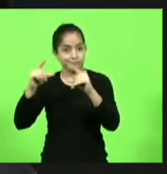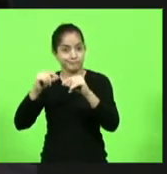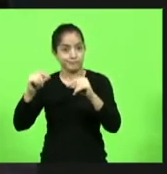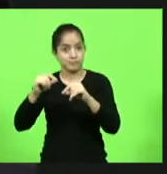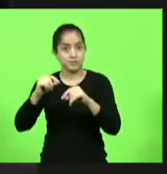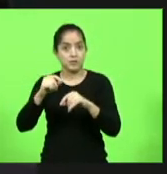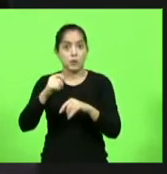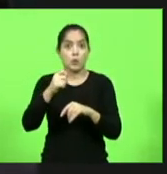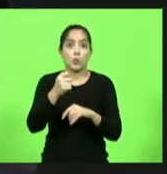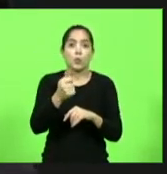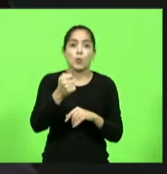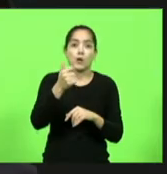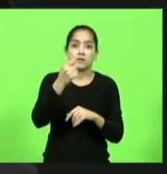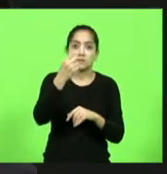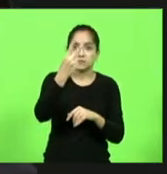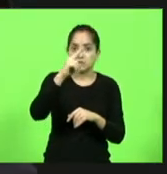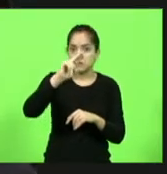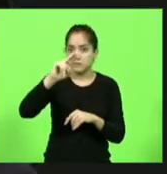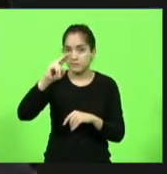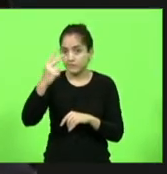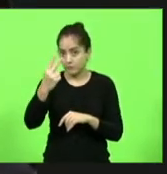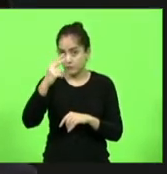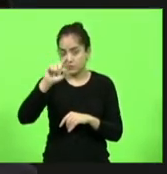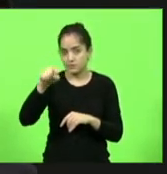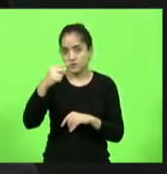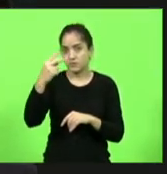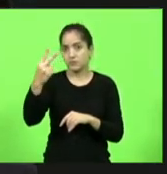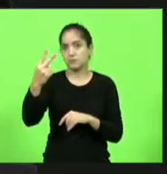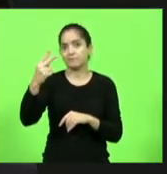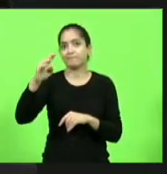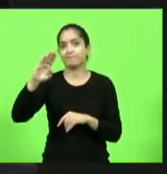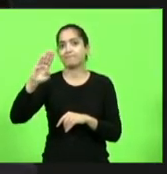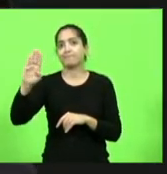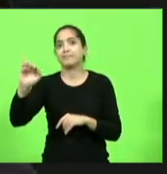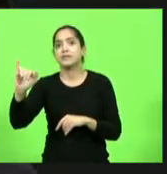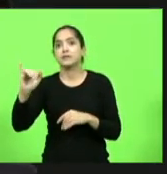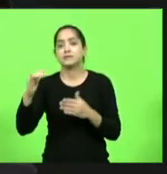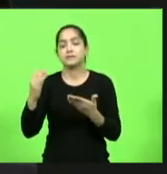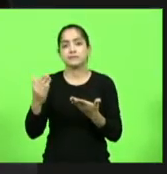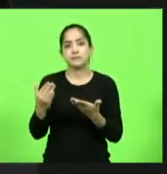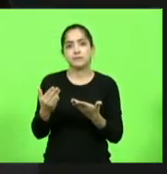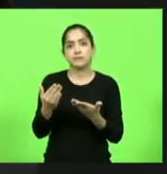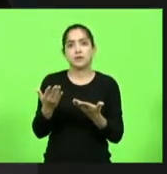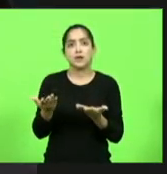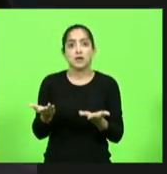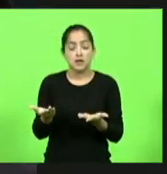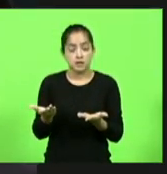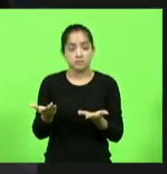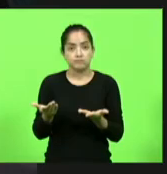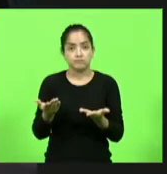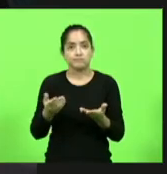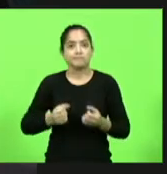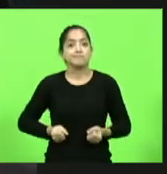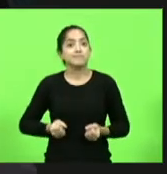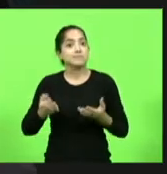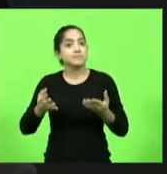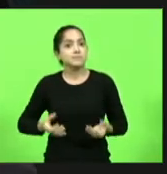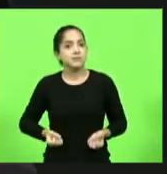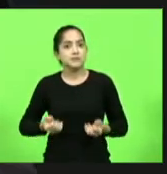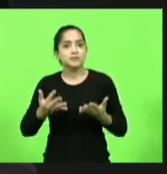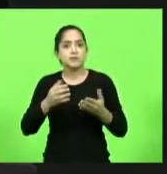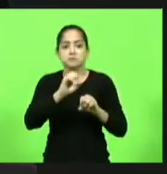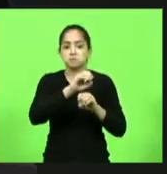2,3 bilhões de reais chegaram de Brasília. Nós não precisamos fazer despesas com educação,